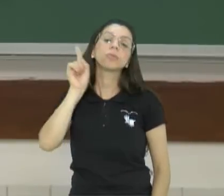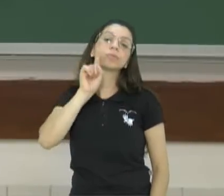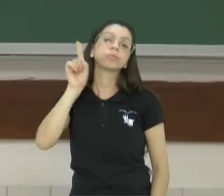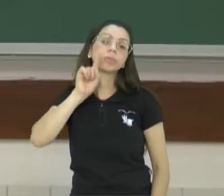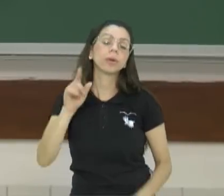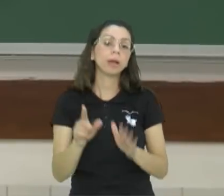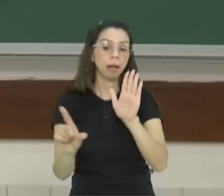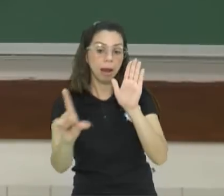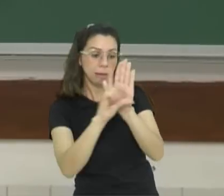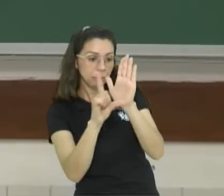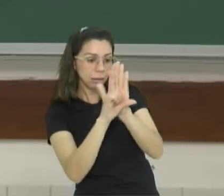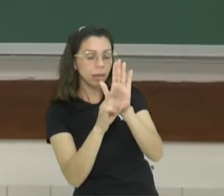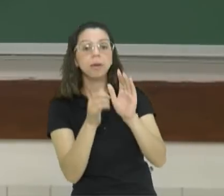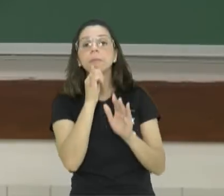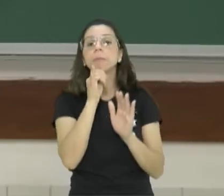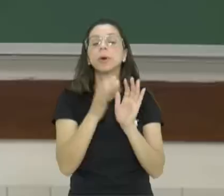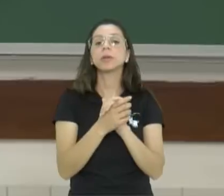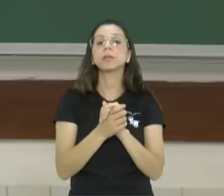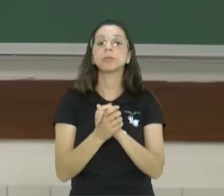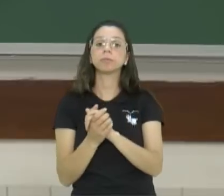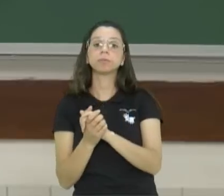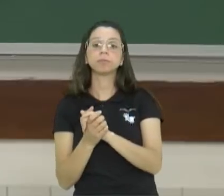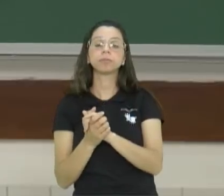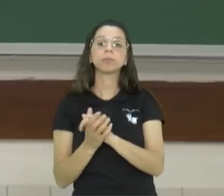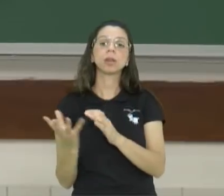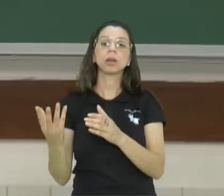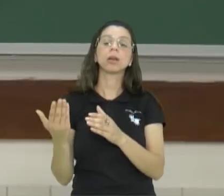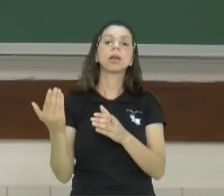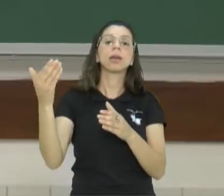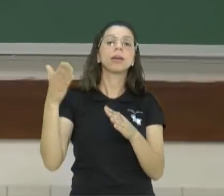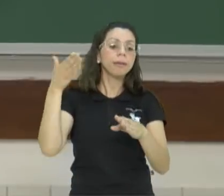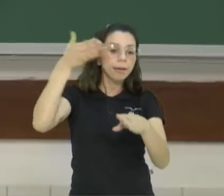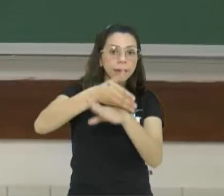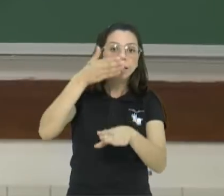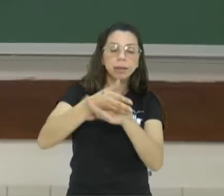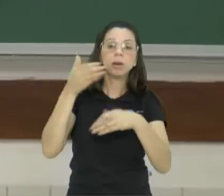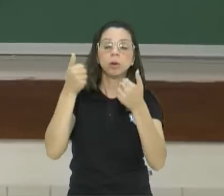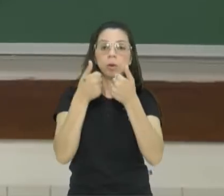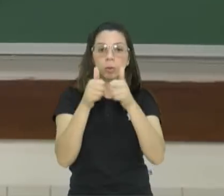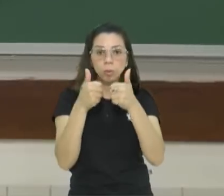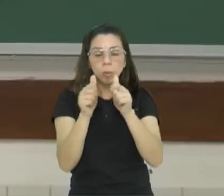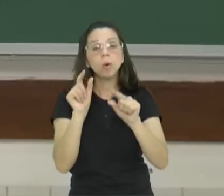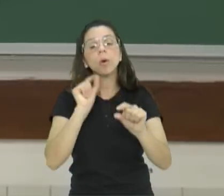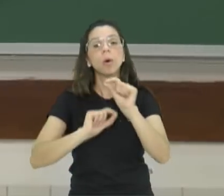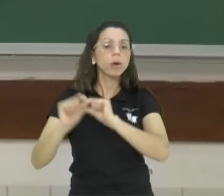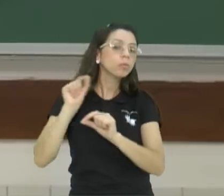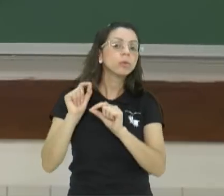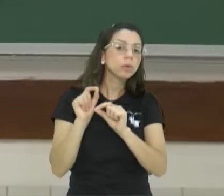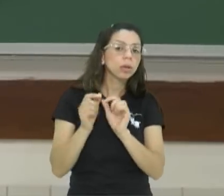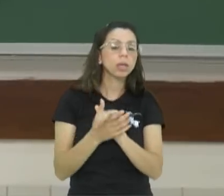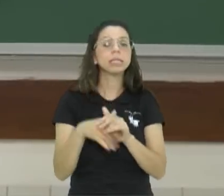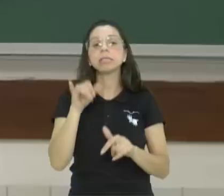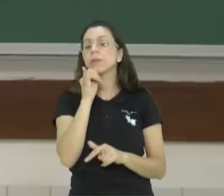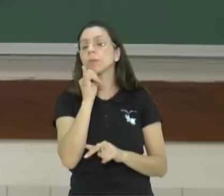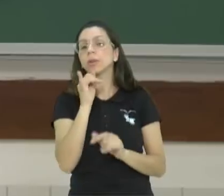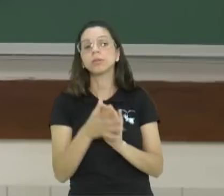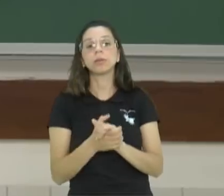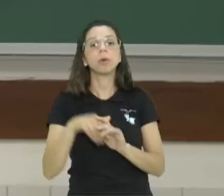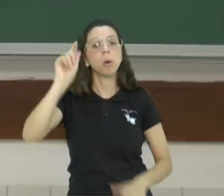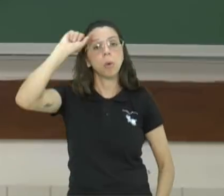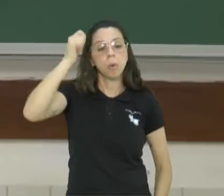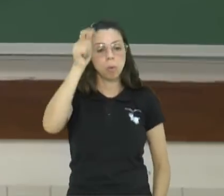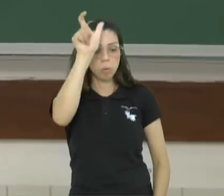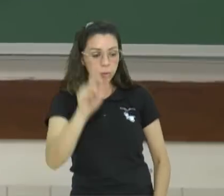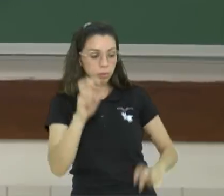tinham que dar o assento, ou seja, os brancos tinham prioridade no assento dos transportes públicos. Então, se um negro estivesse sentado e